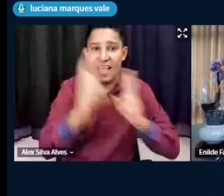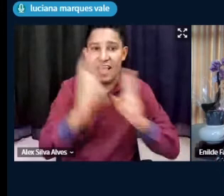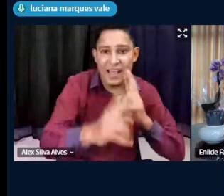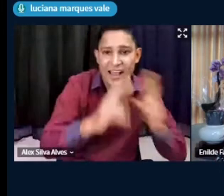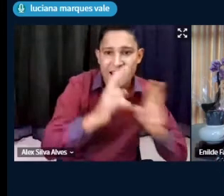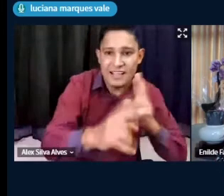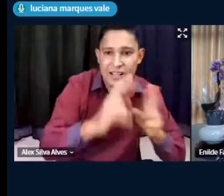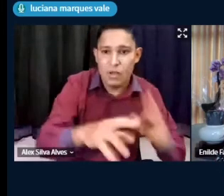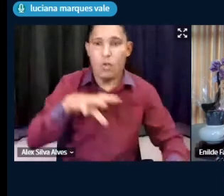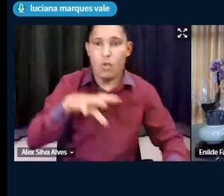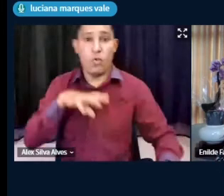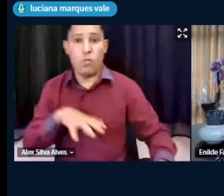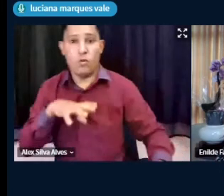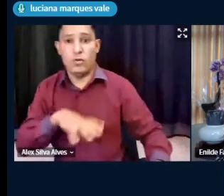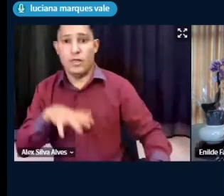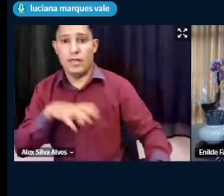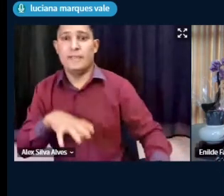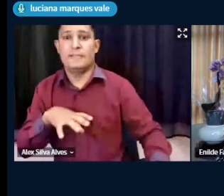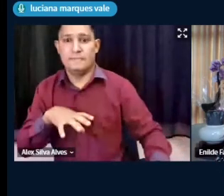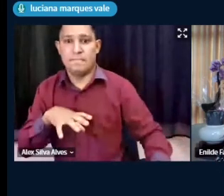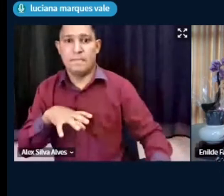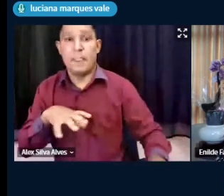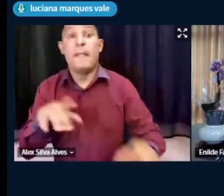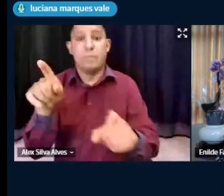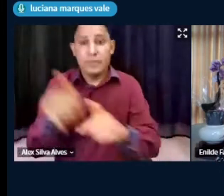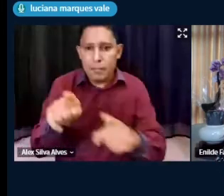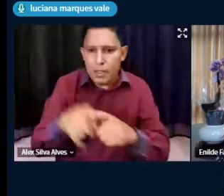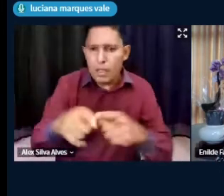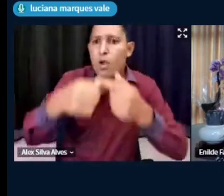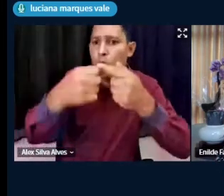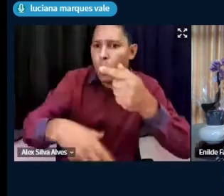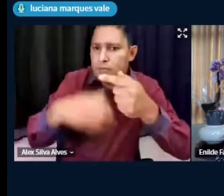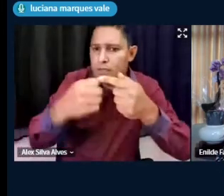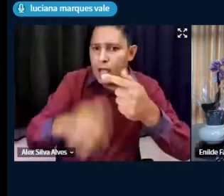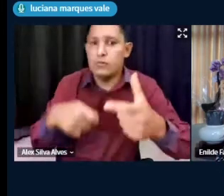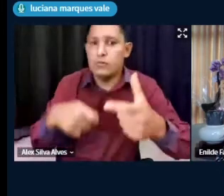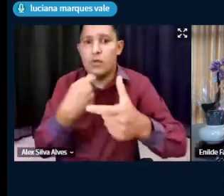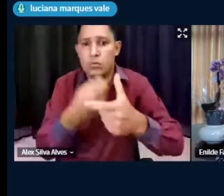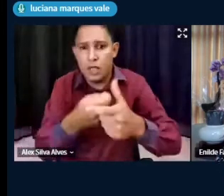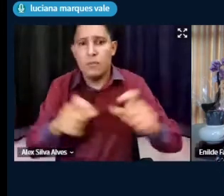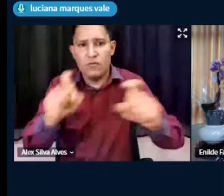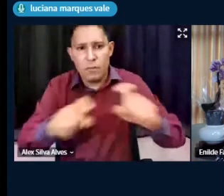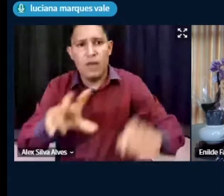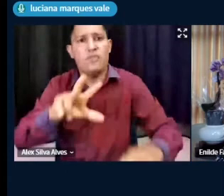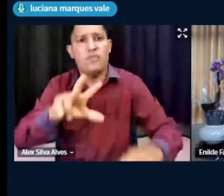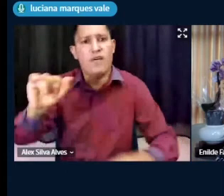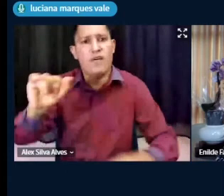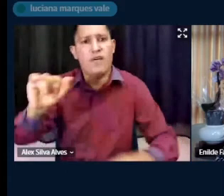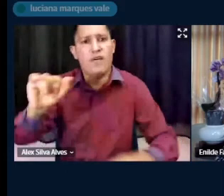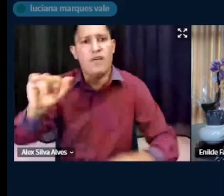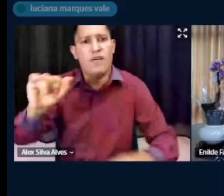da sintaxe da língua de sinais em relação à língua portuguesa.